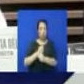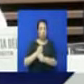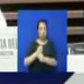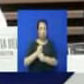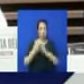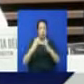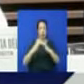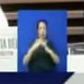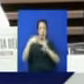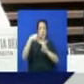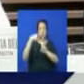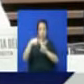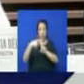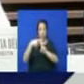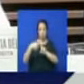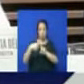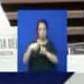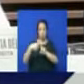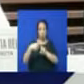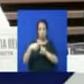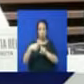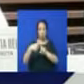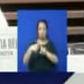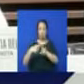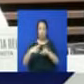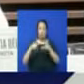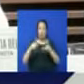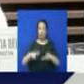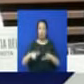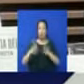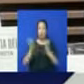Cristão, proposta pelo vereador Rogério Gomes.